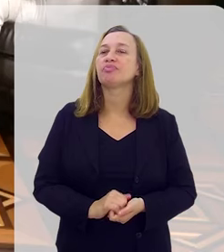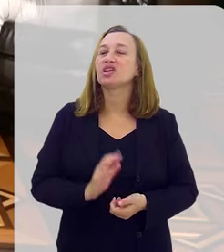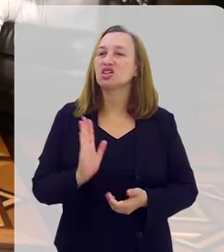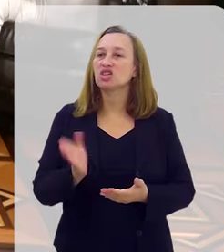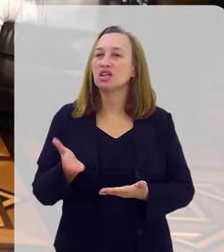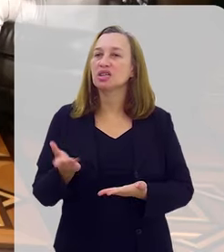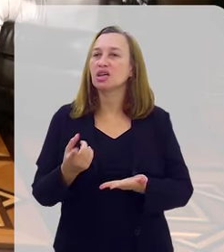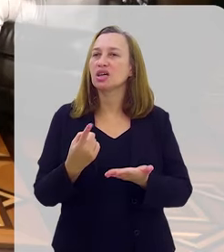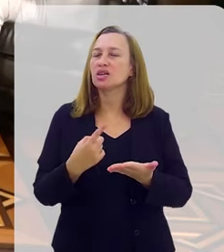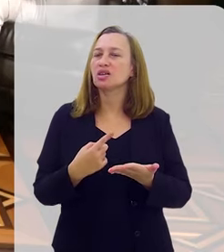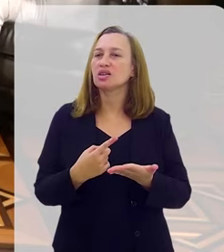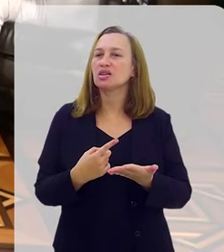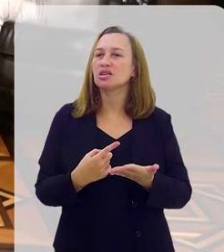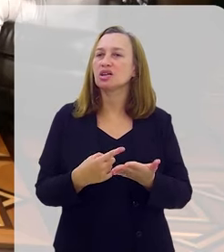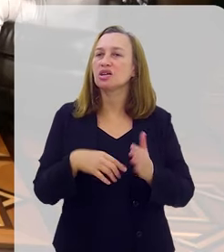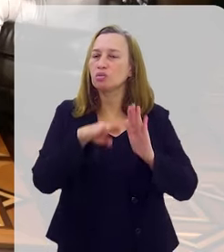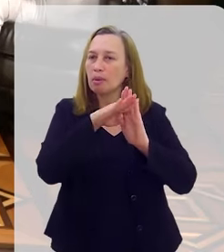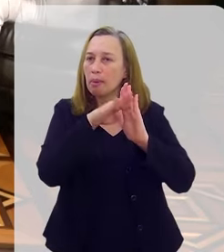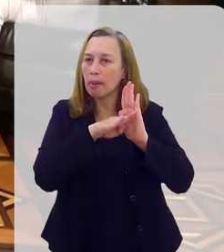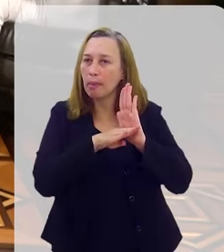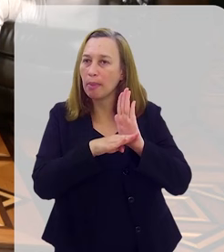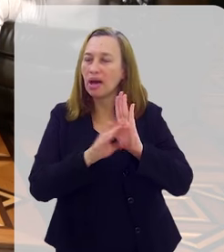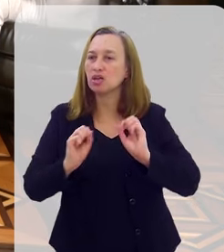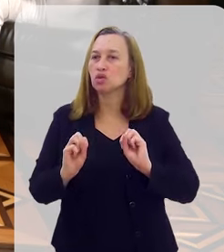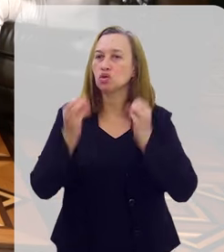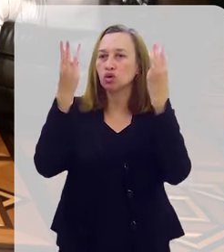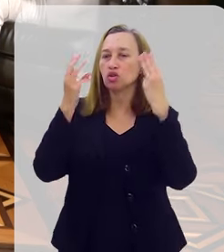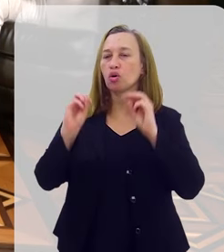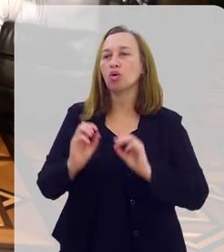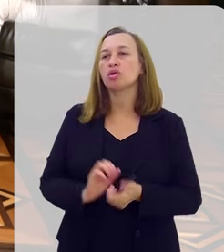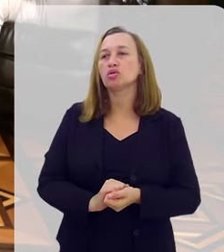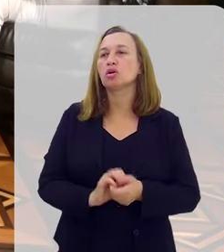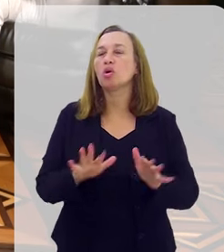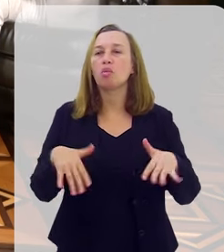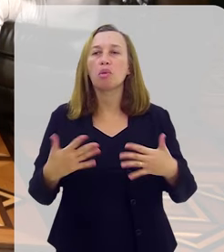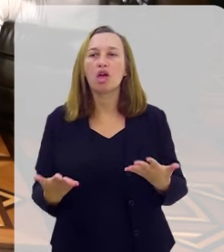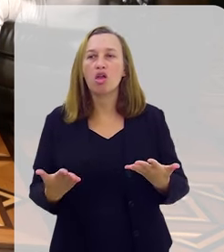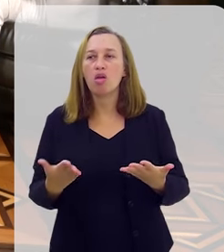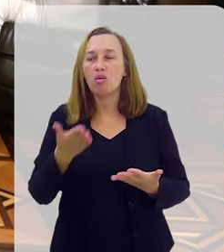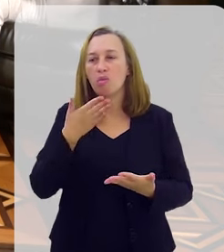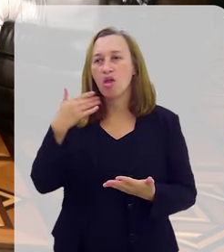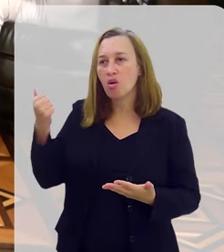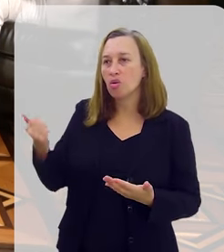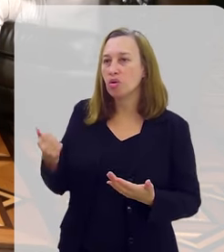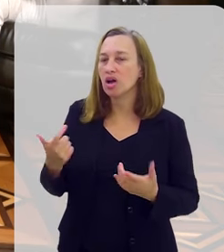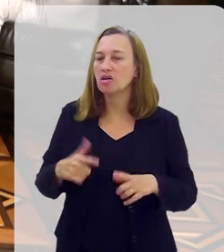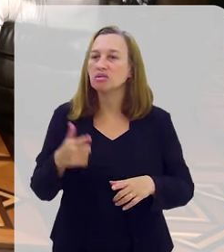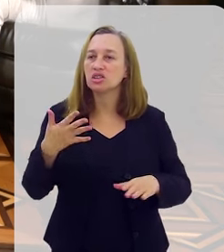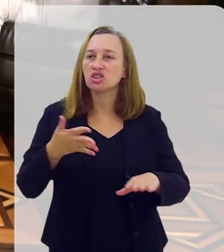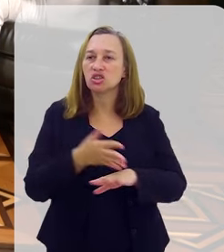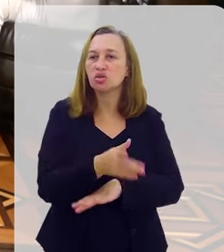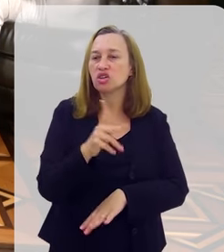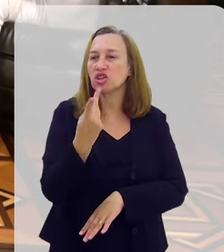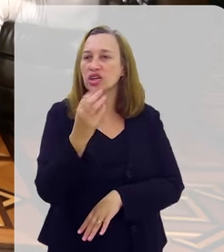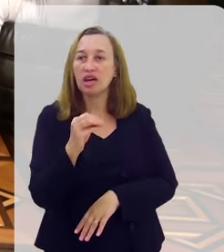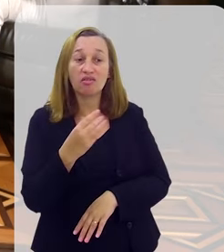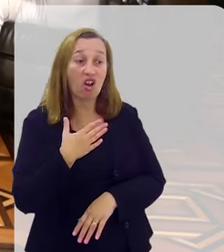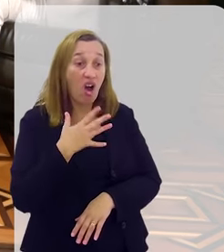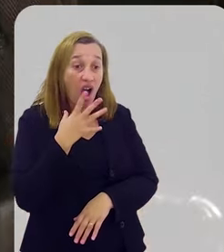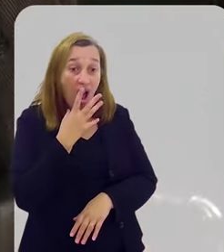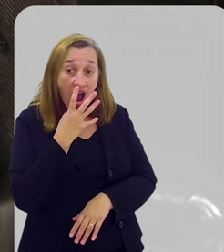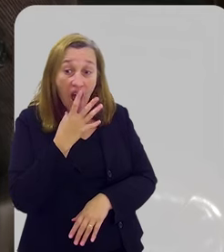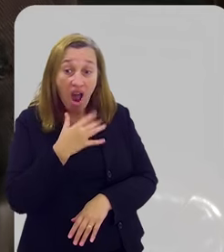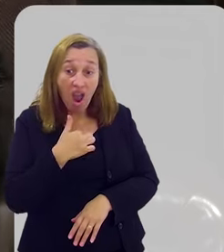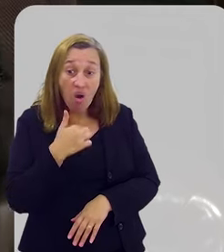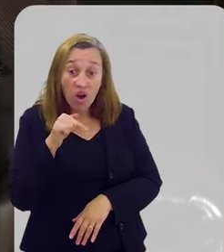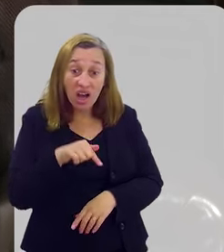tem agenda de eventos, de shows? Sim, bastante, graças a Deus. Qual foi o melhor lugar que você um dia chegou, Iago, e falou assim: caraca,